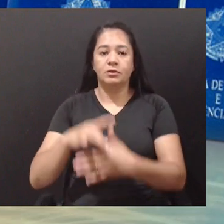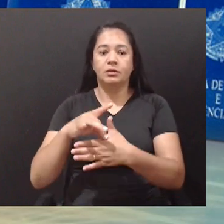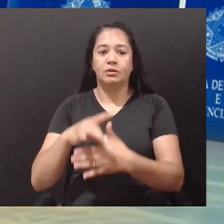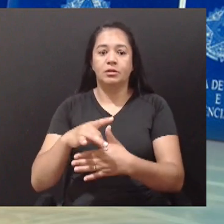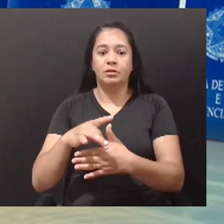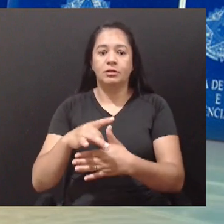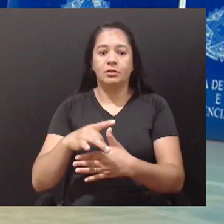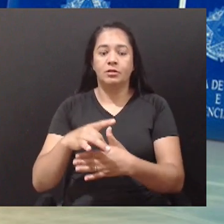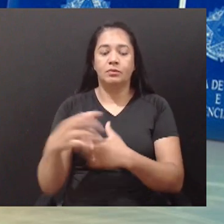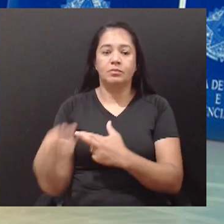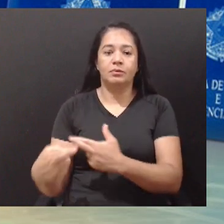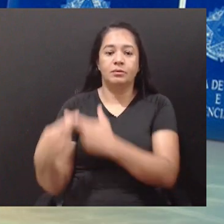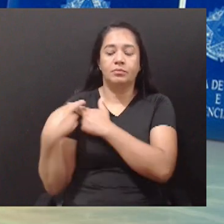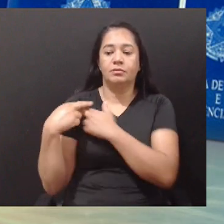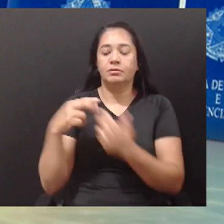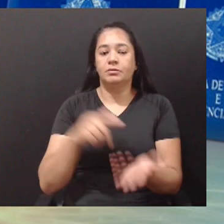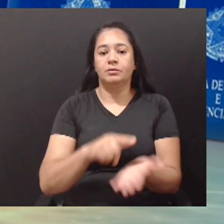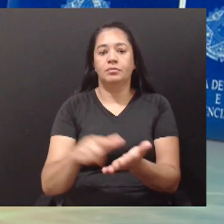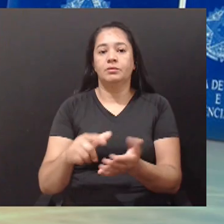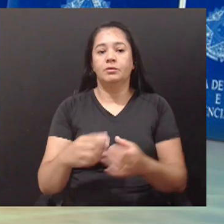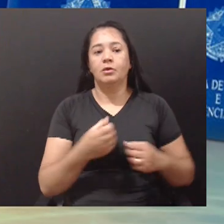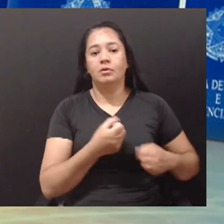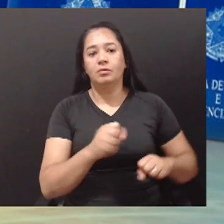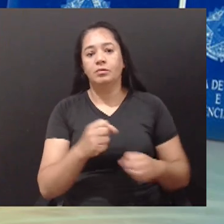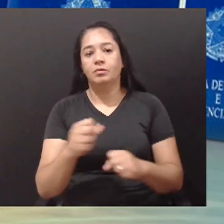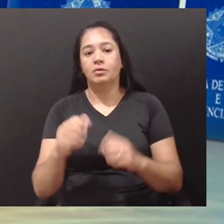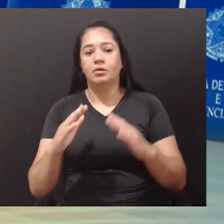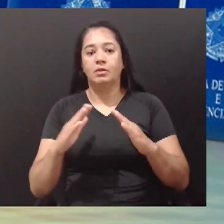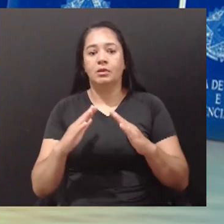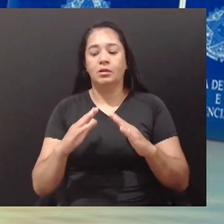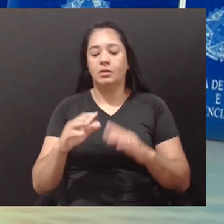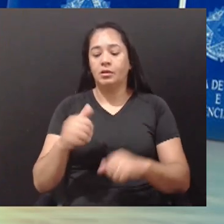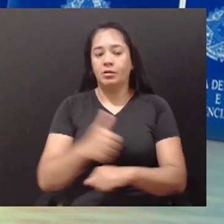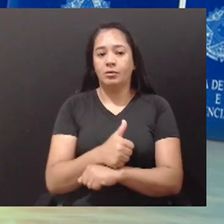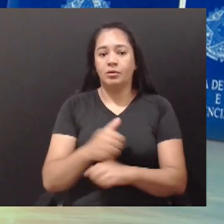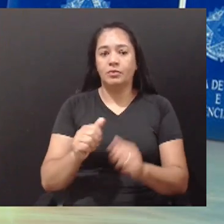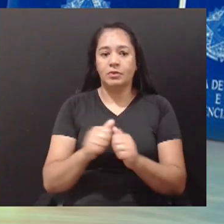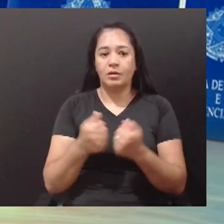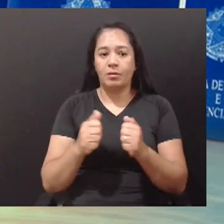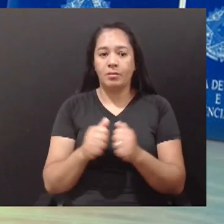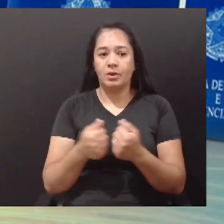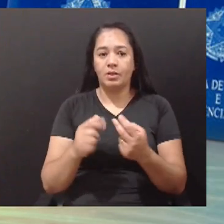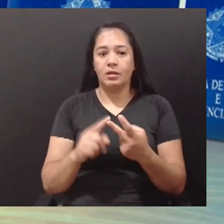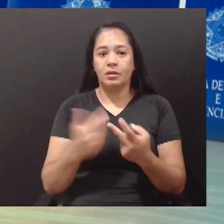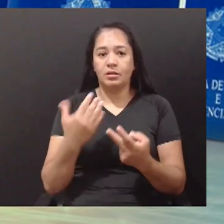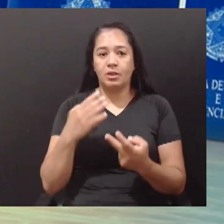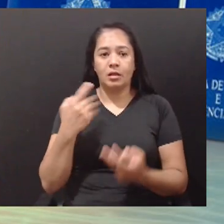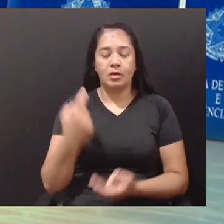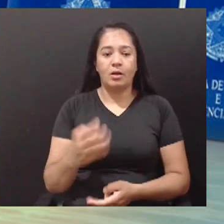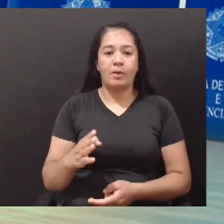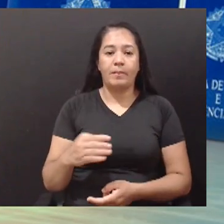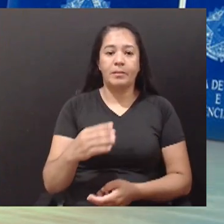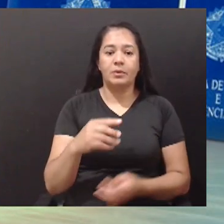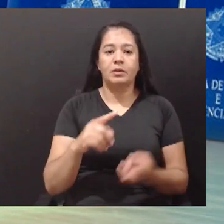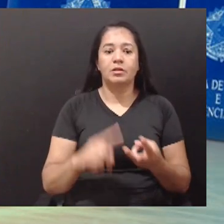limpeza, faxineiro, padeiro, peixeiro, recepcionista